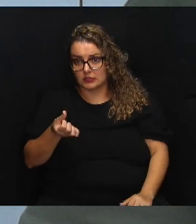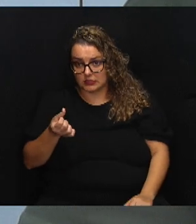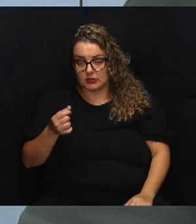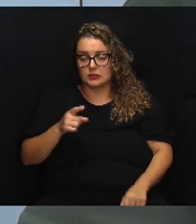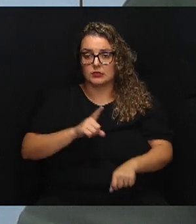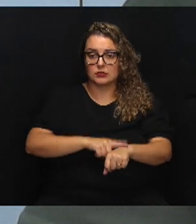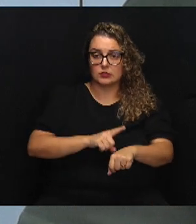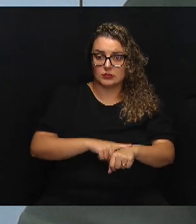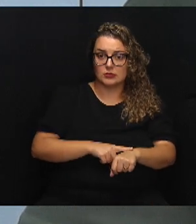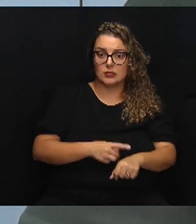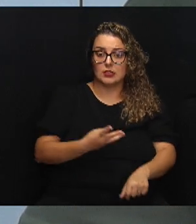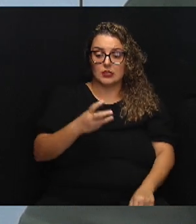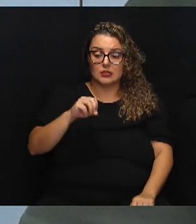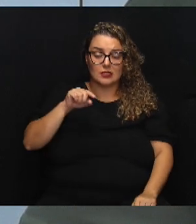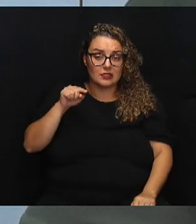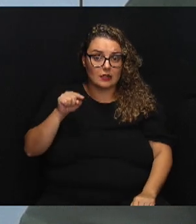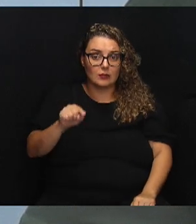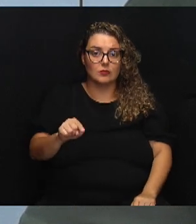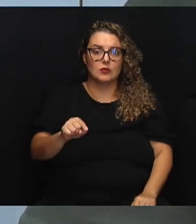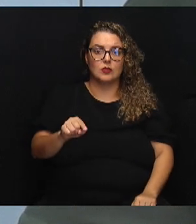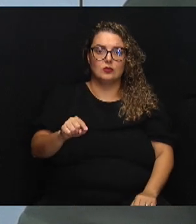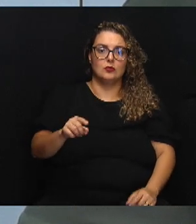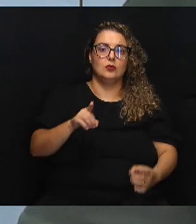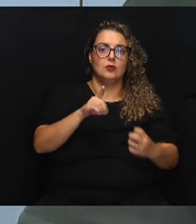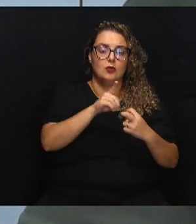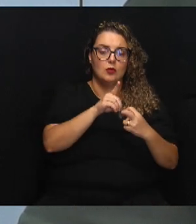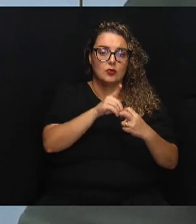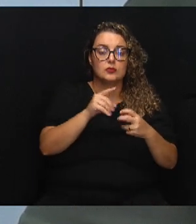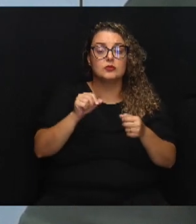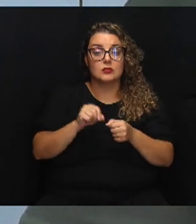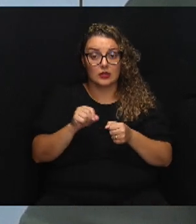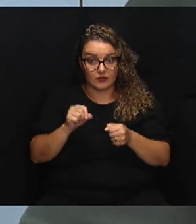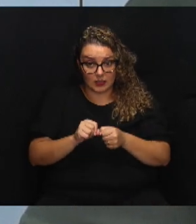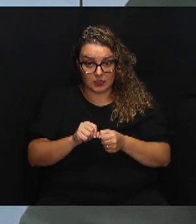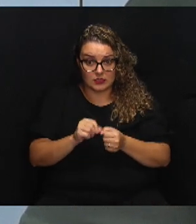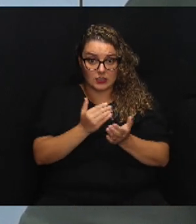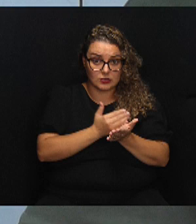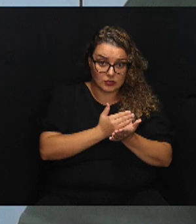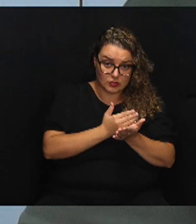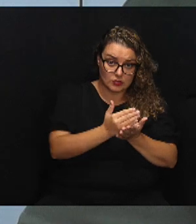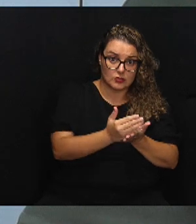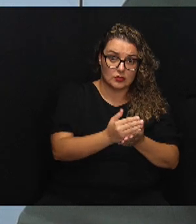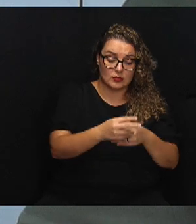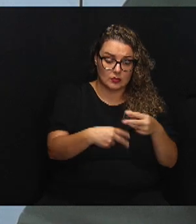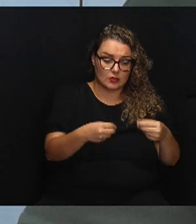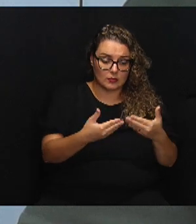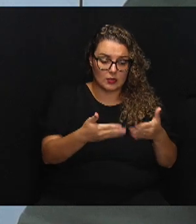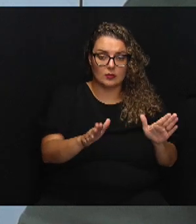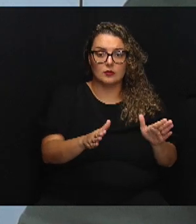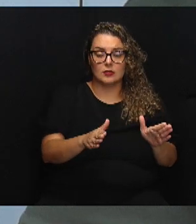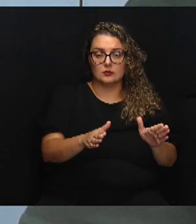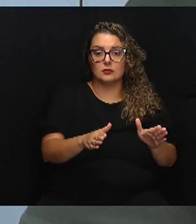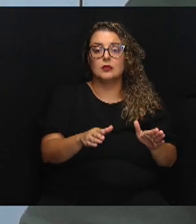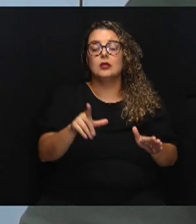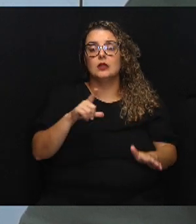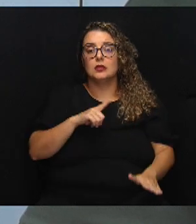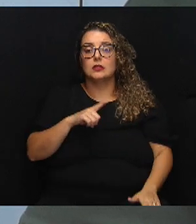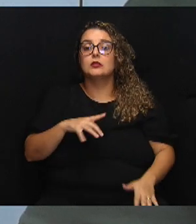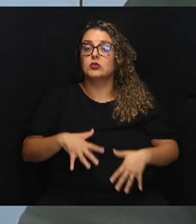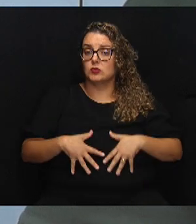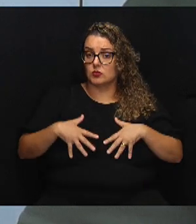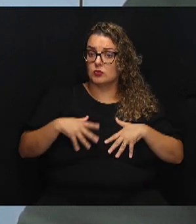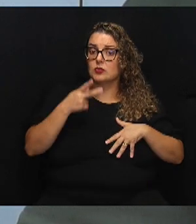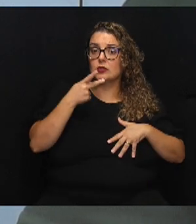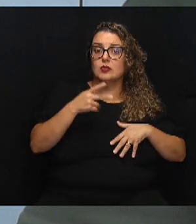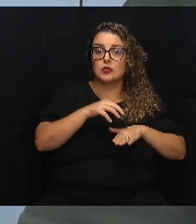mil consultas. 30 mil consultas feitas desde o início da sua inauguração, onde também tenho orgulho de falar do